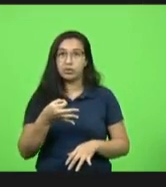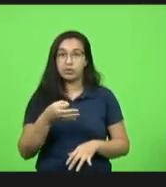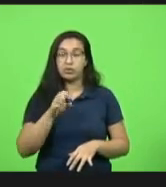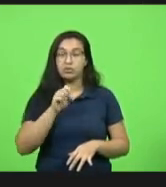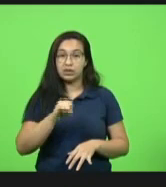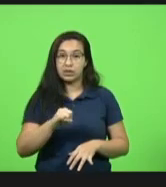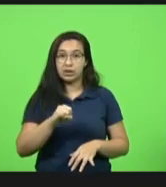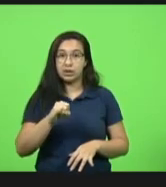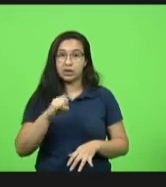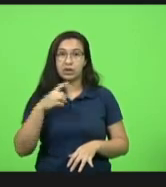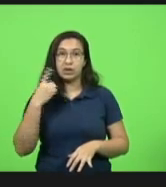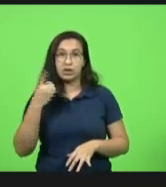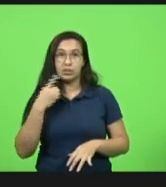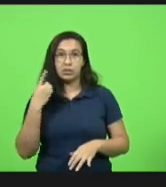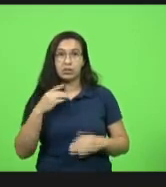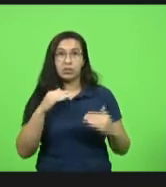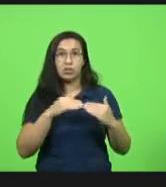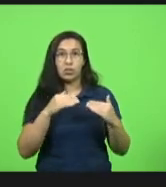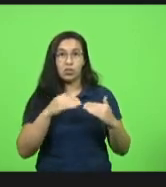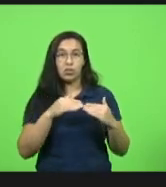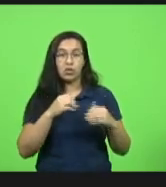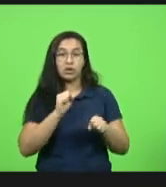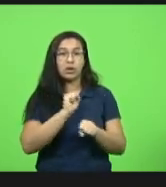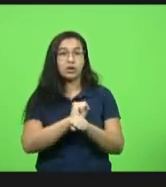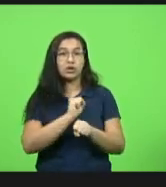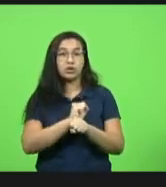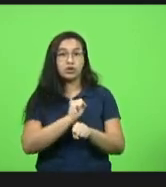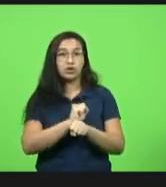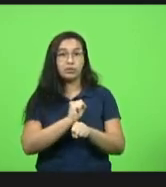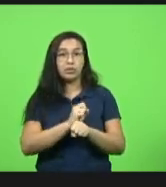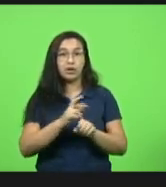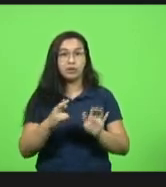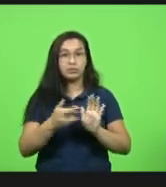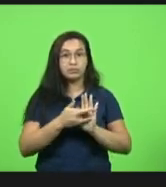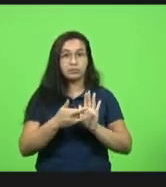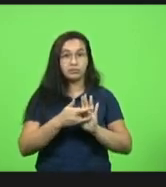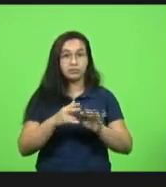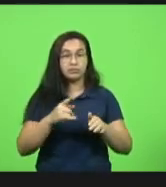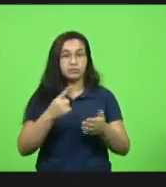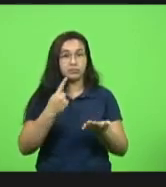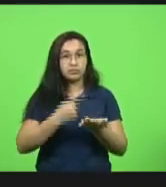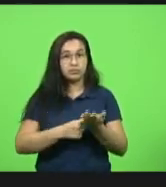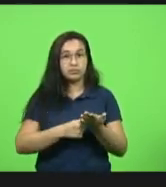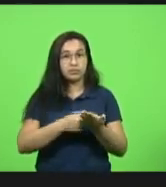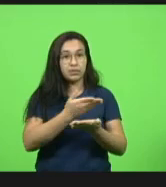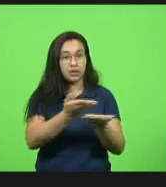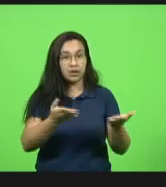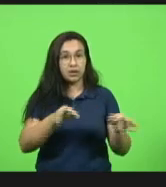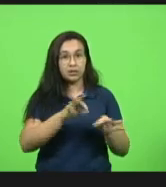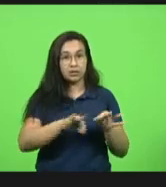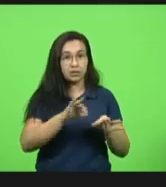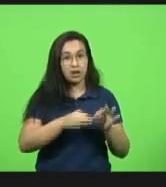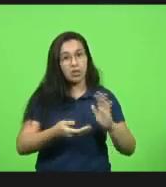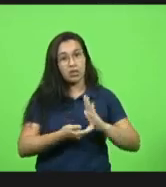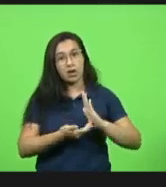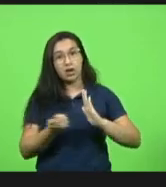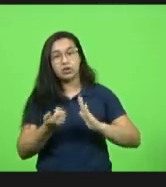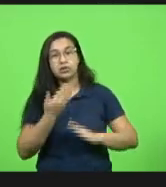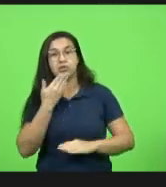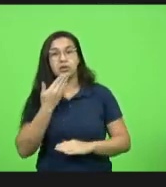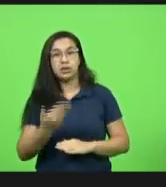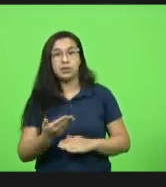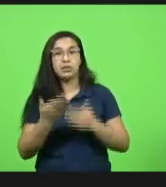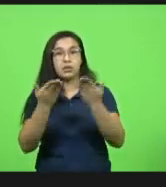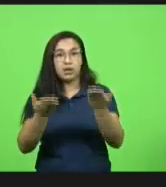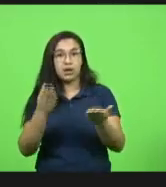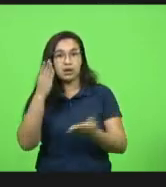deputada concordar, que nós esperemos o prazo regimental das respostas da diligência, eu retiro o requerimento e a deputada se compromete